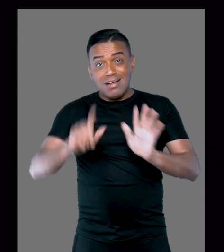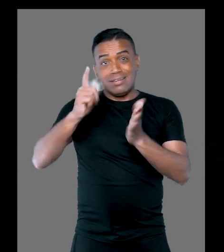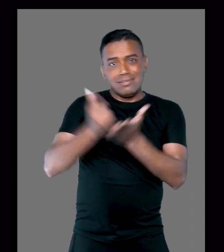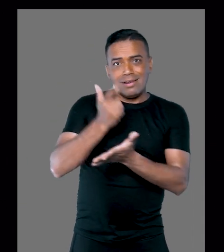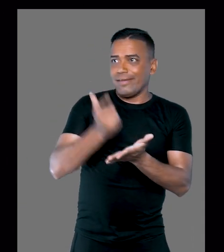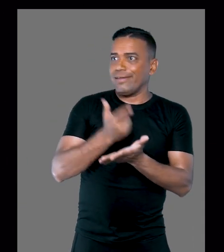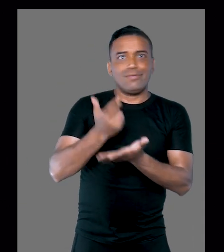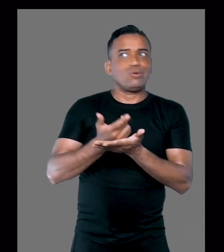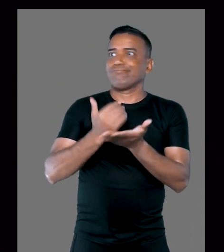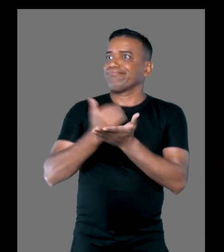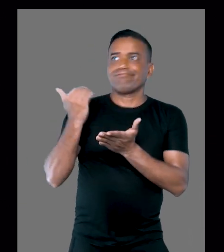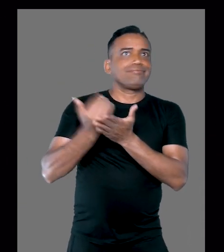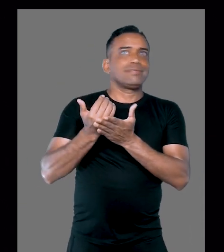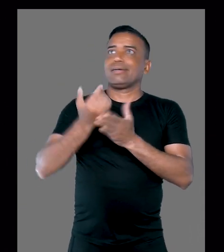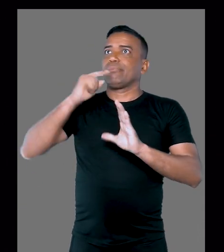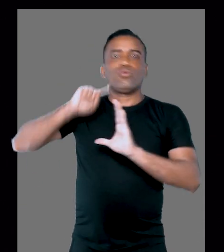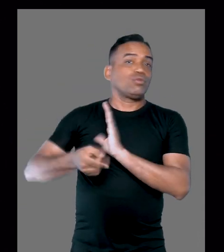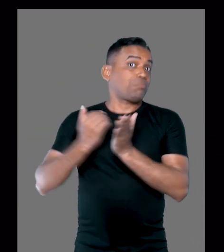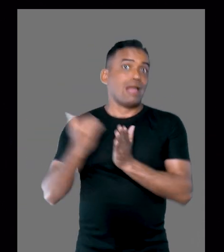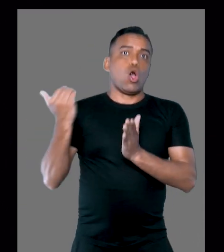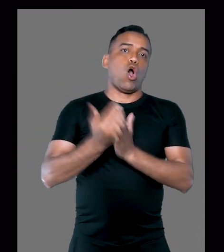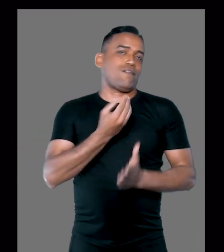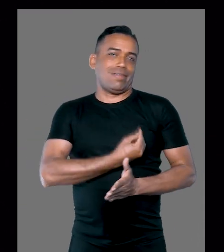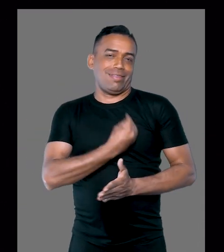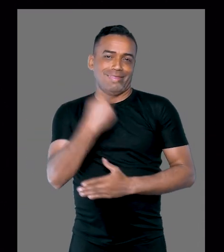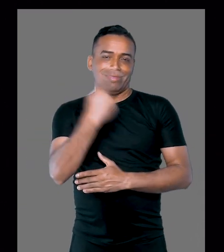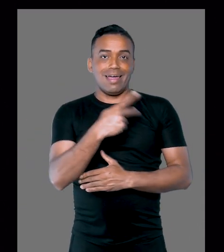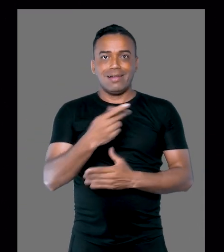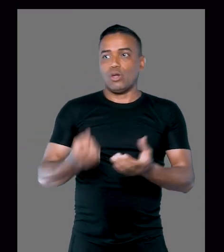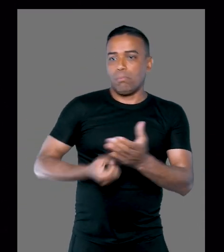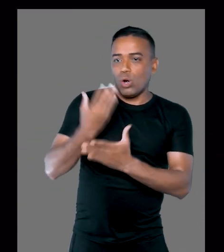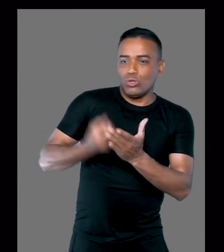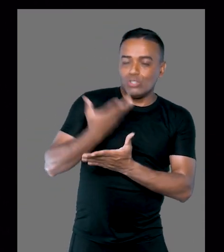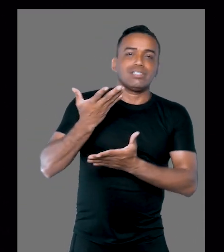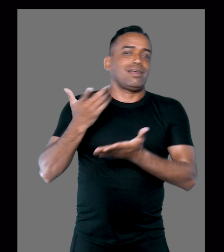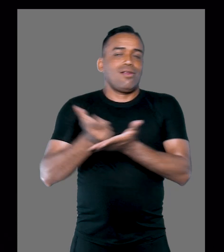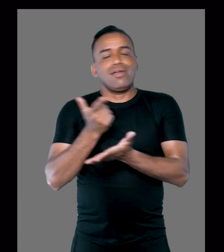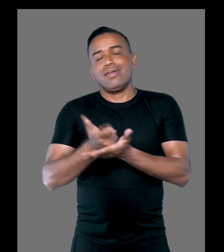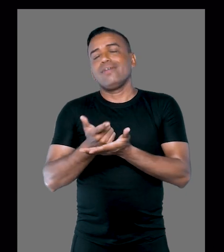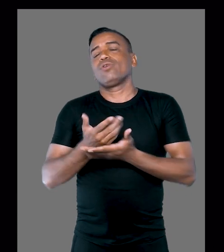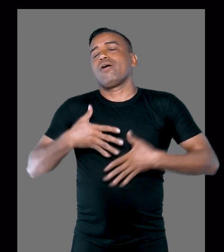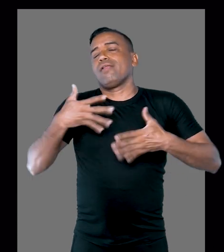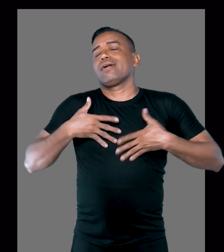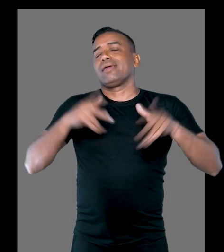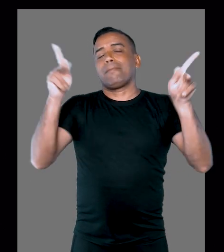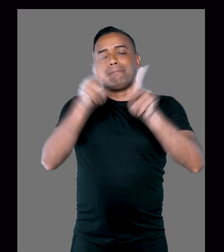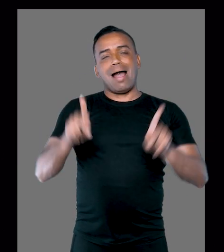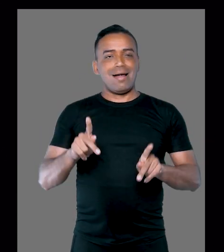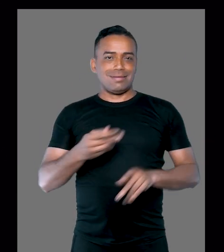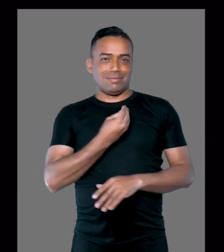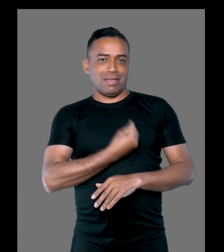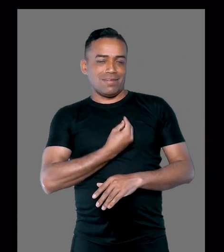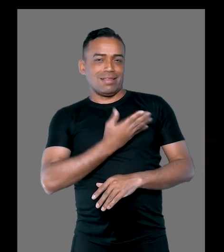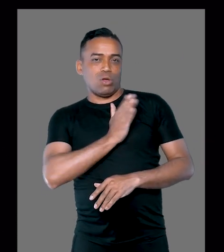de qualquer outro que eu tentasse escrever. Ainda assim, produzir este trabalho traz alegria e paz ao meu coração. Cada lembrança,